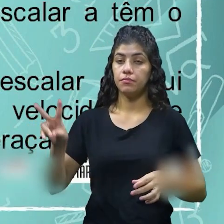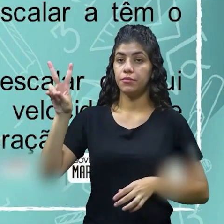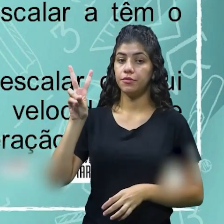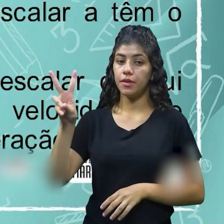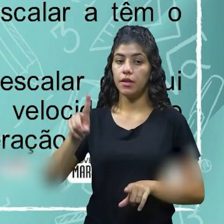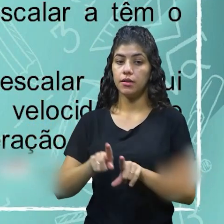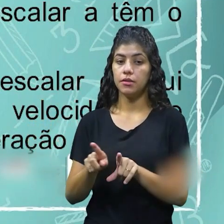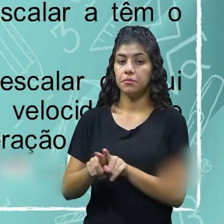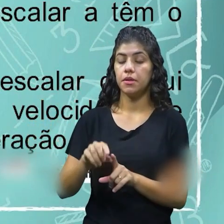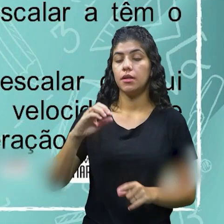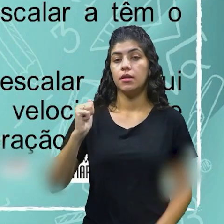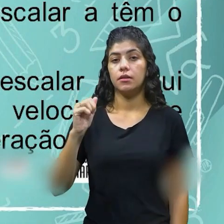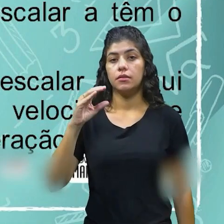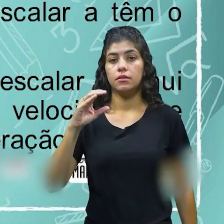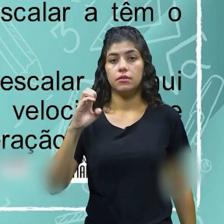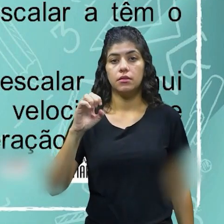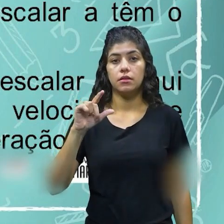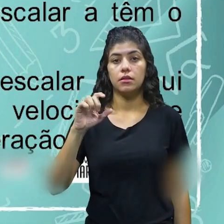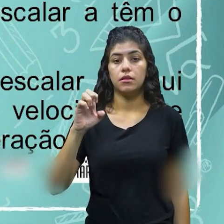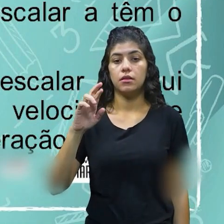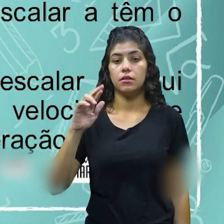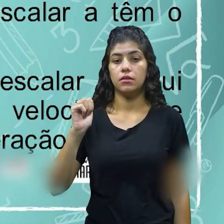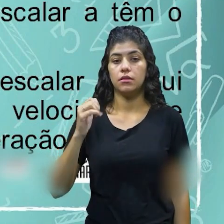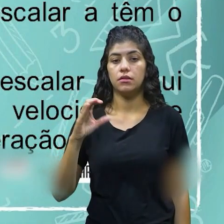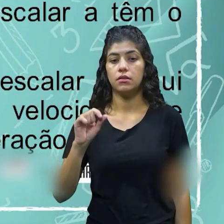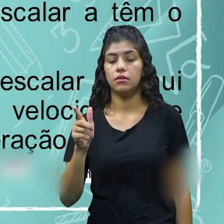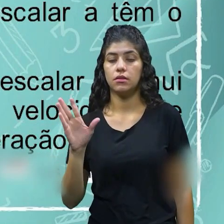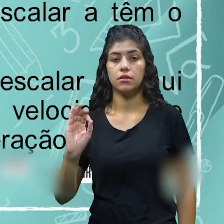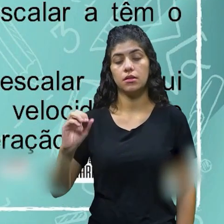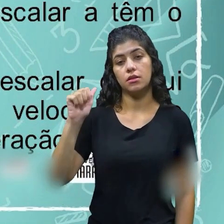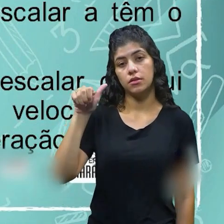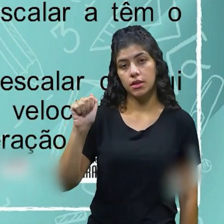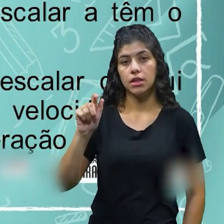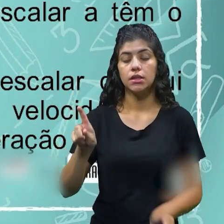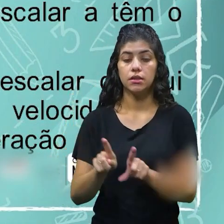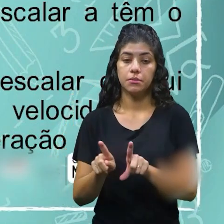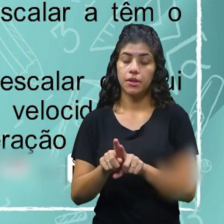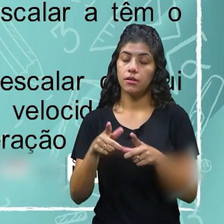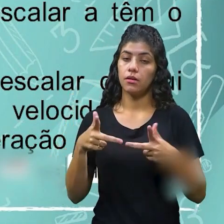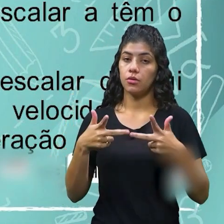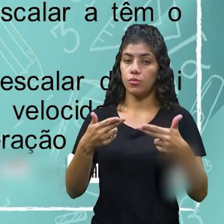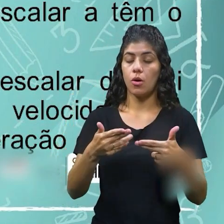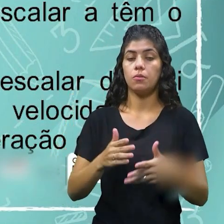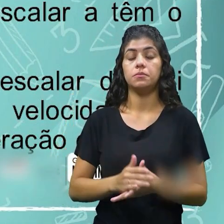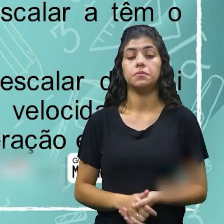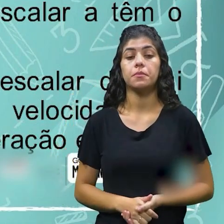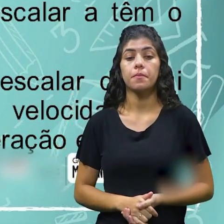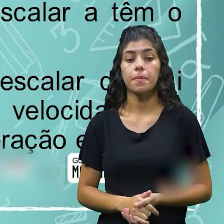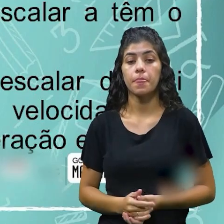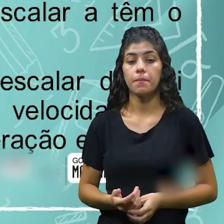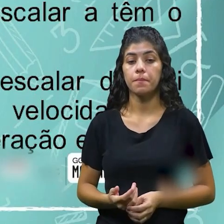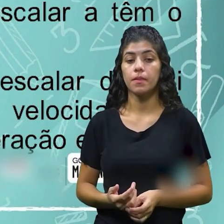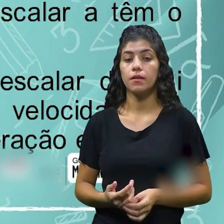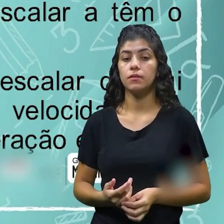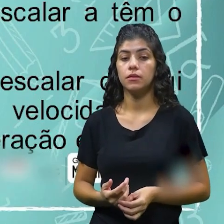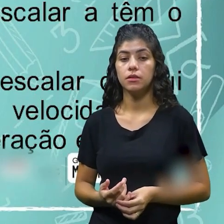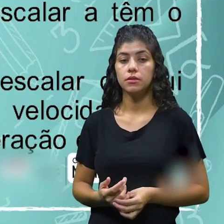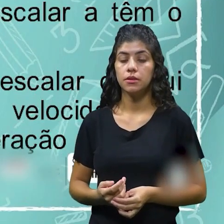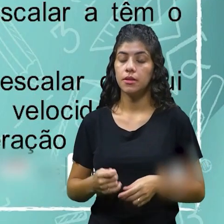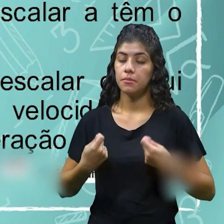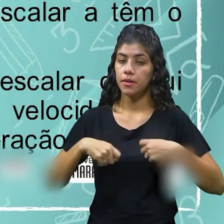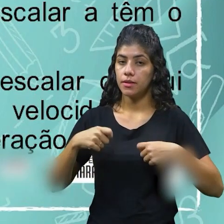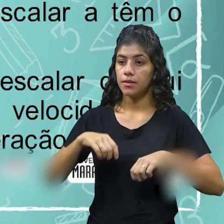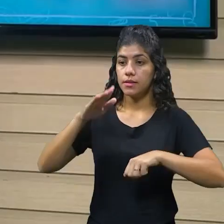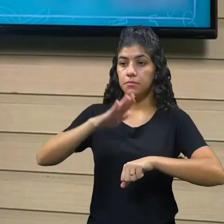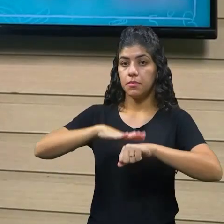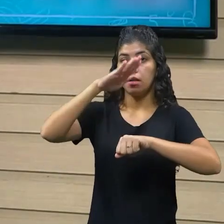e a aceleração escalar, que é tratada como A, tem o mesmo sinal, tá? De velocidade e aceleração tem que ser